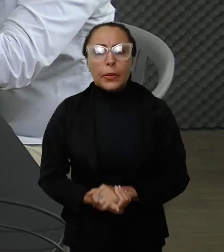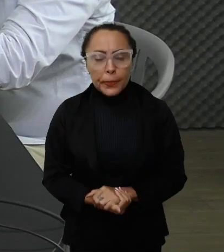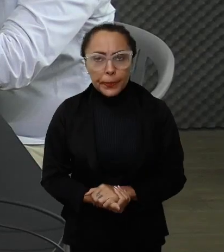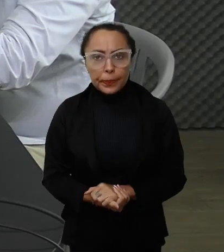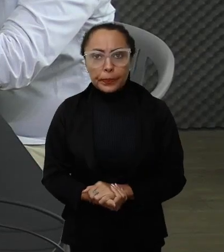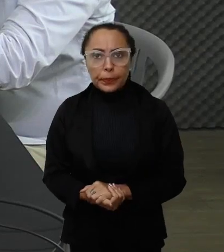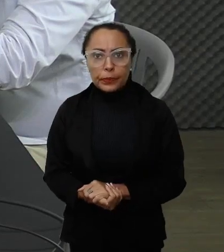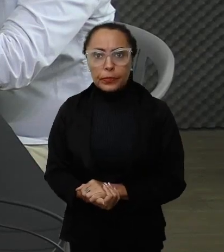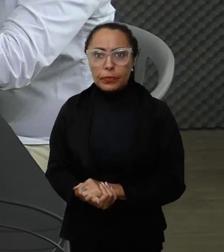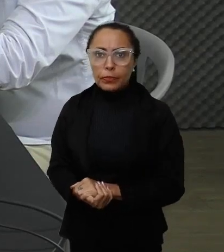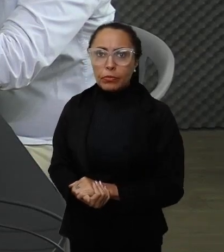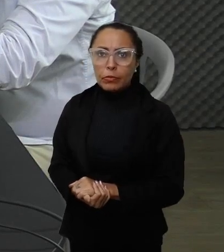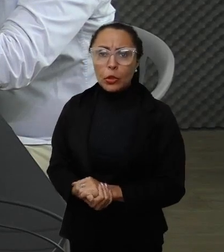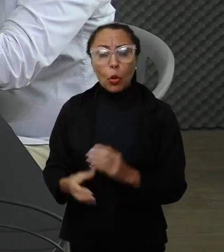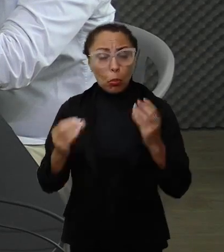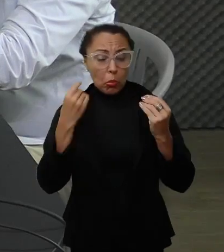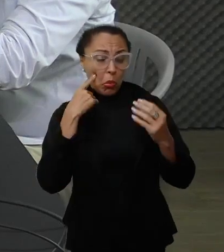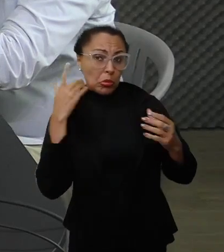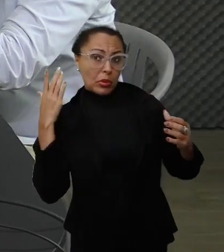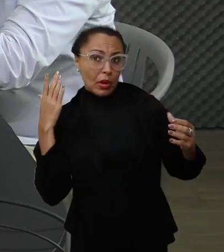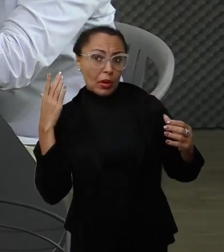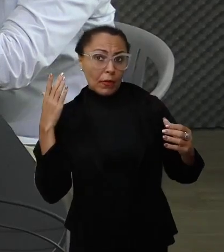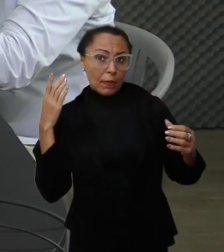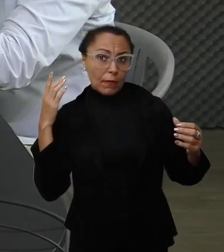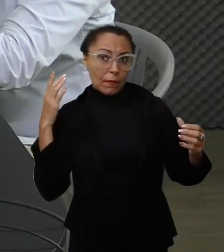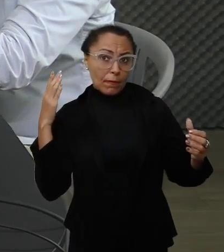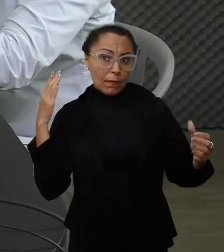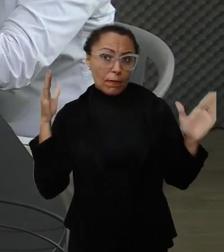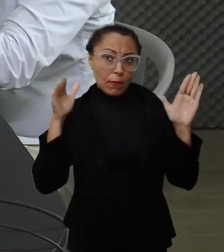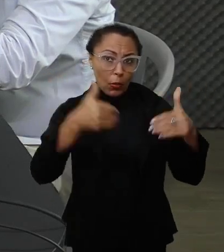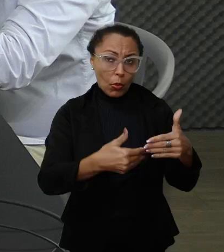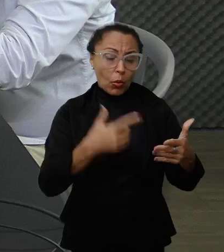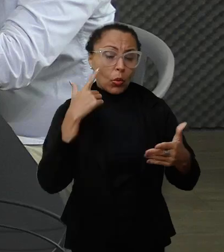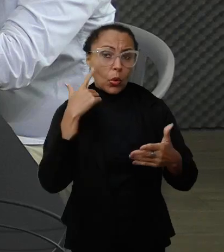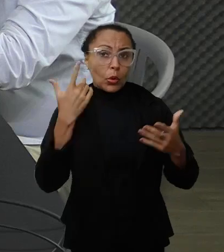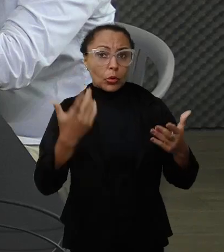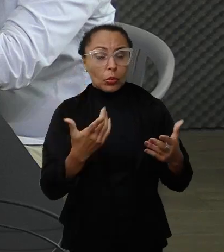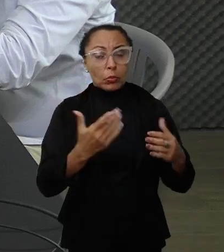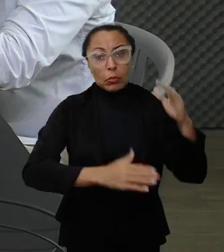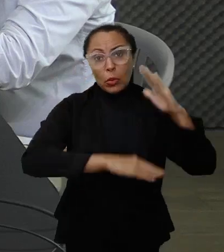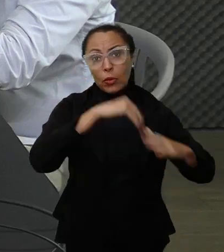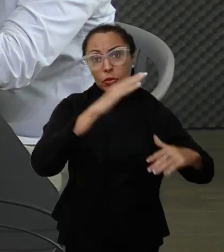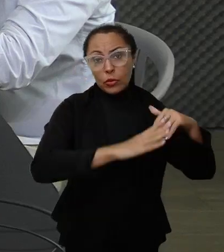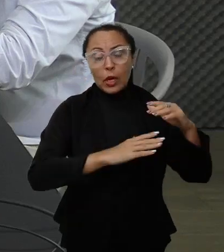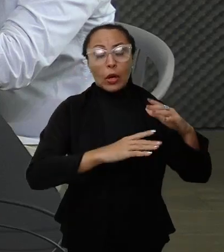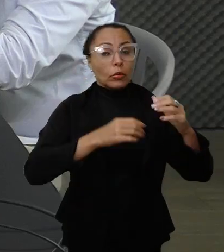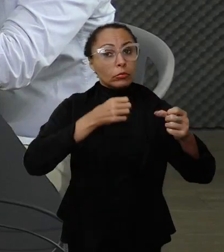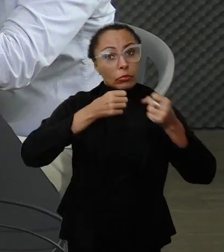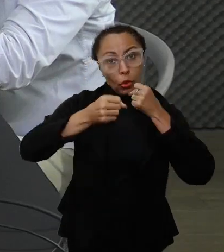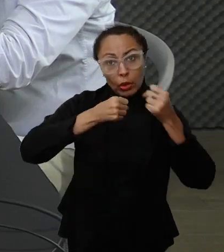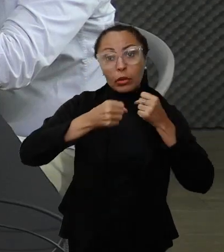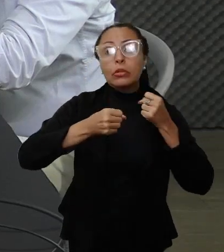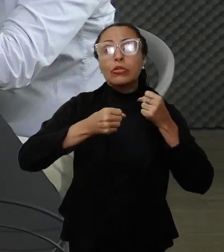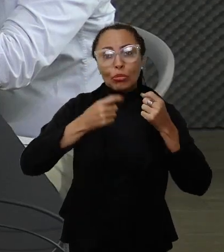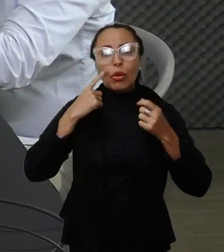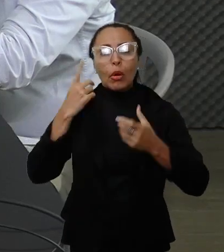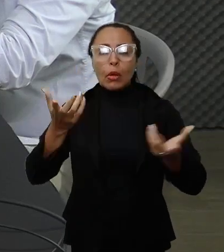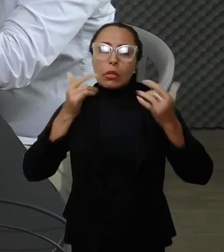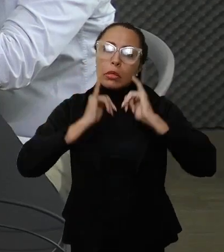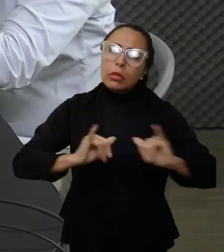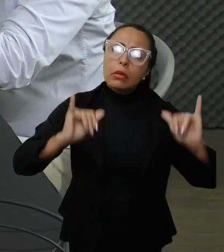com muita ênfase nessa obrigação do profissional de jornalismo de